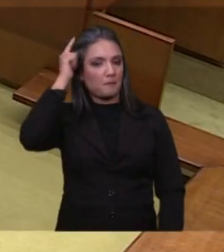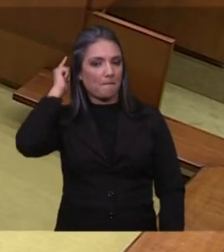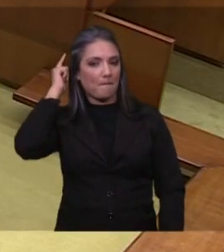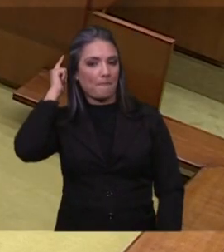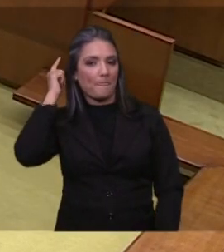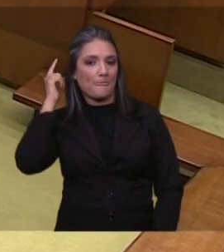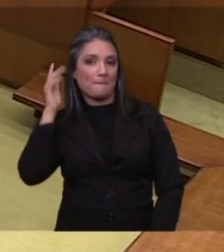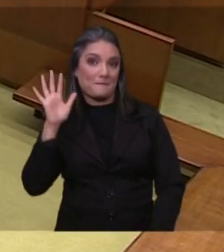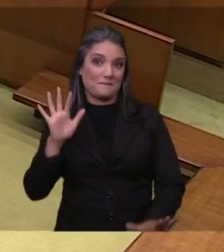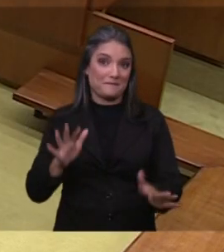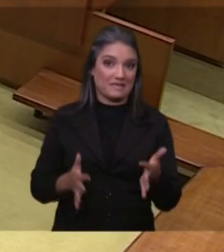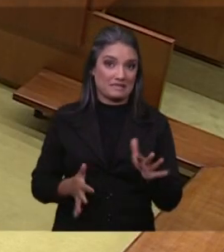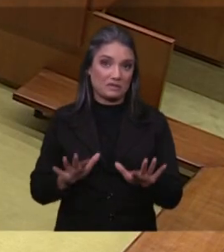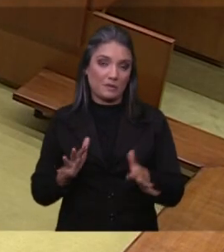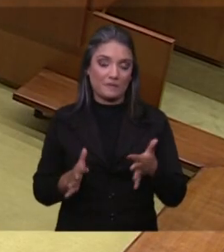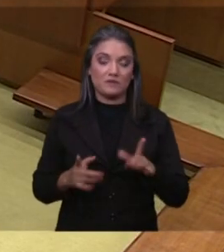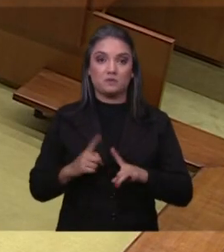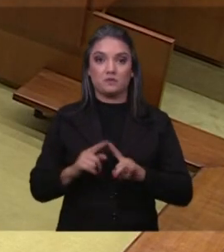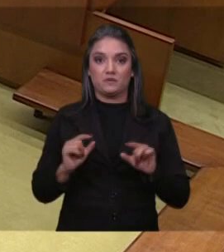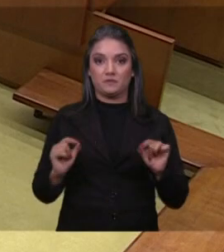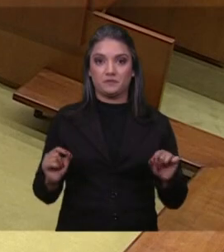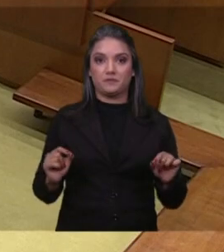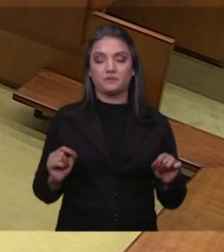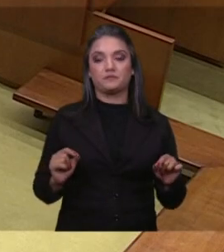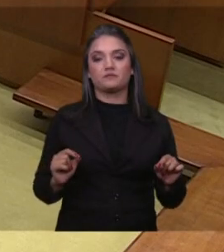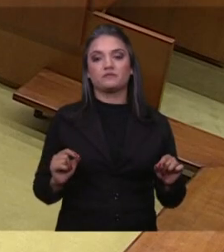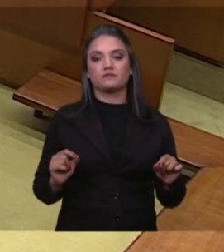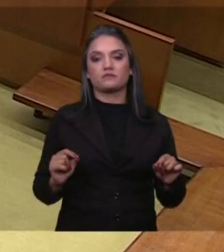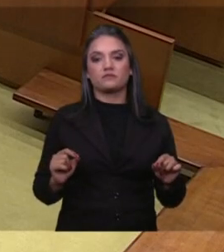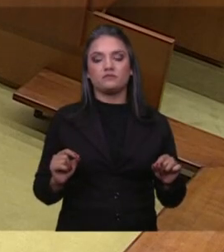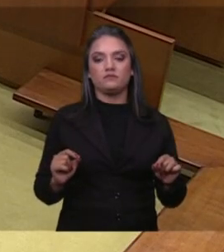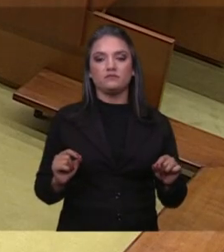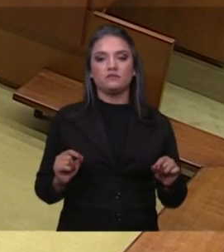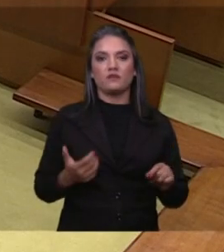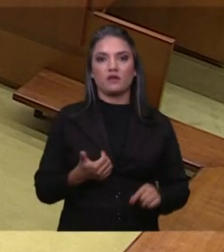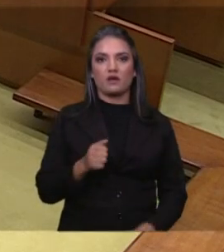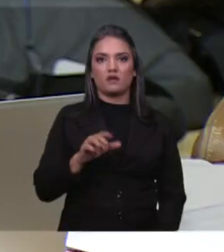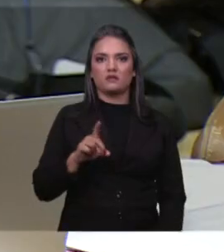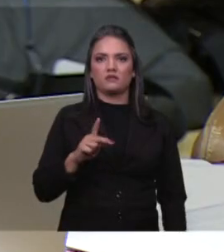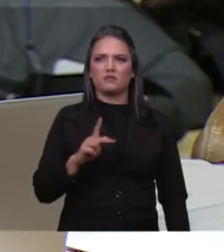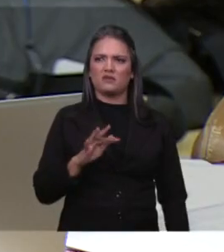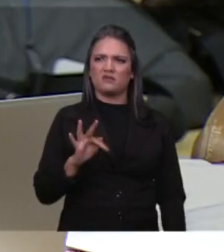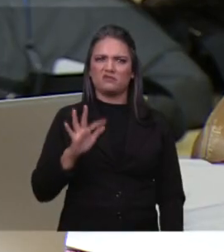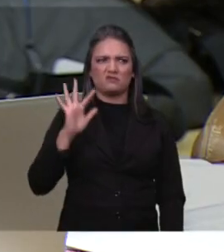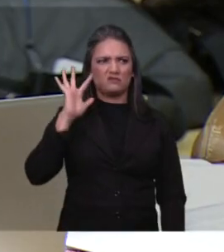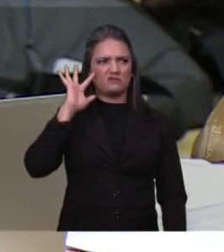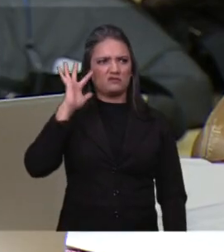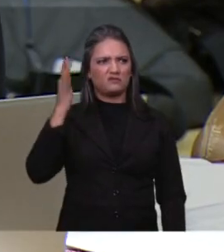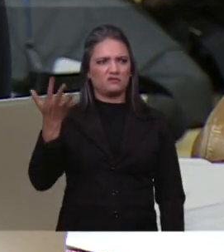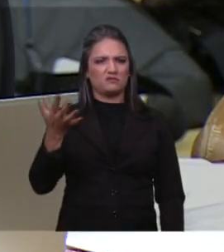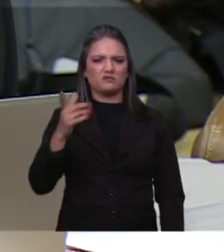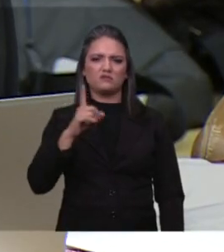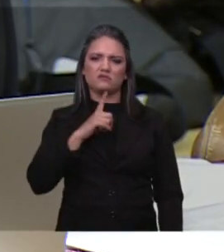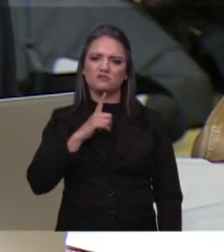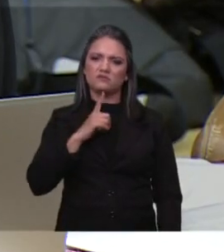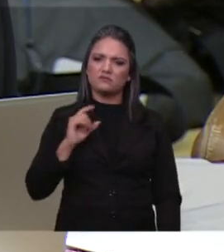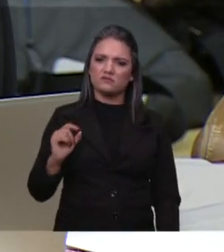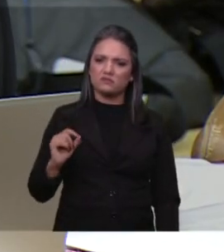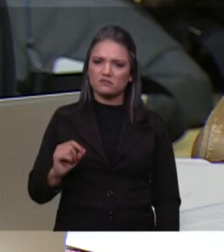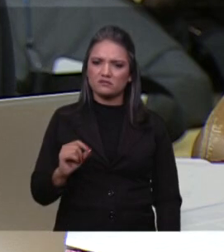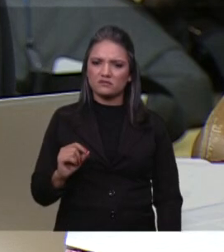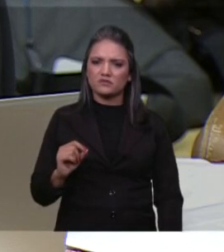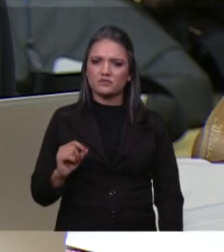verdade, mais ou menos isso, presidente, pelo seguinte. Na decisão na DPF, nós acabamos